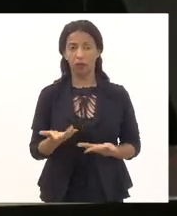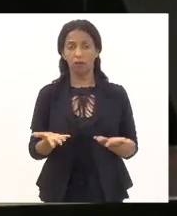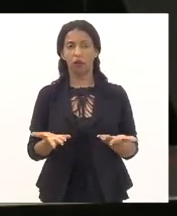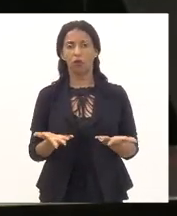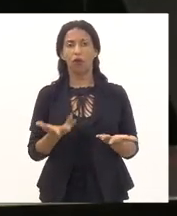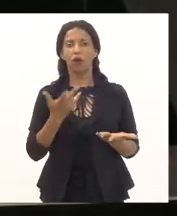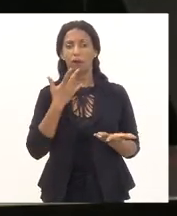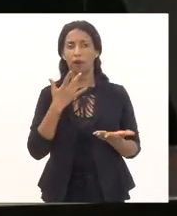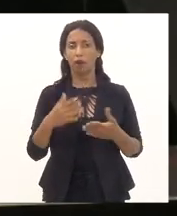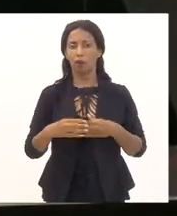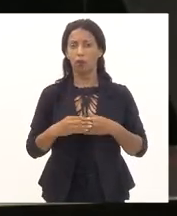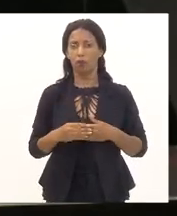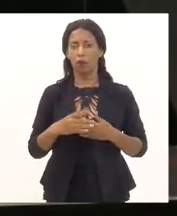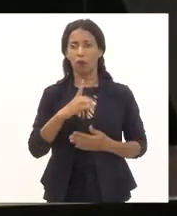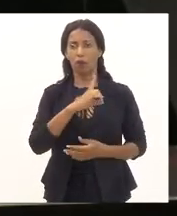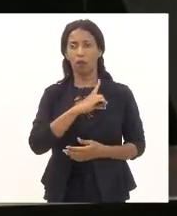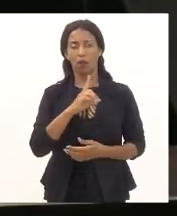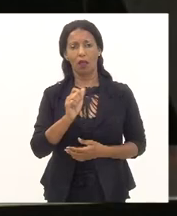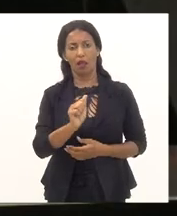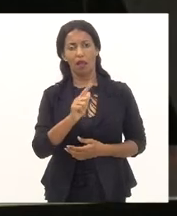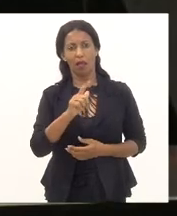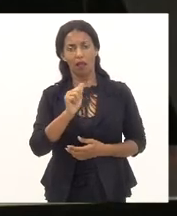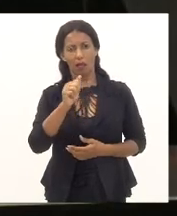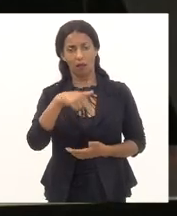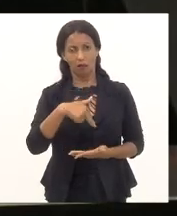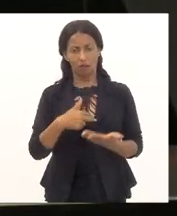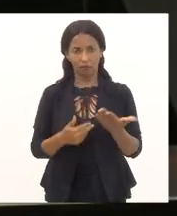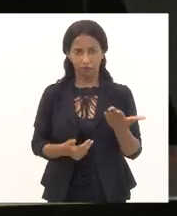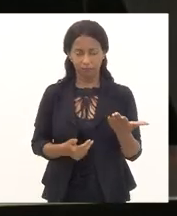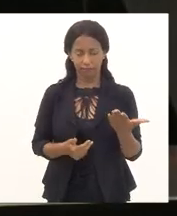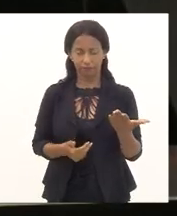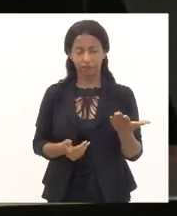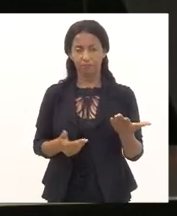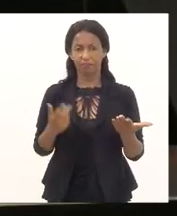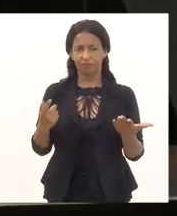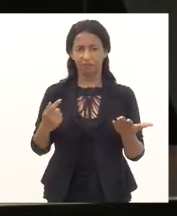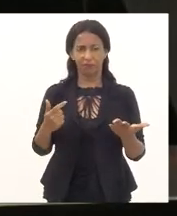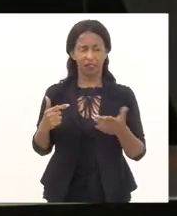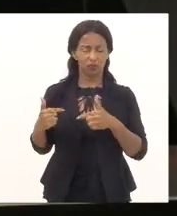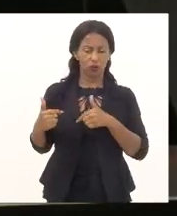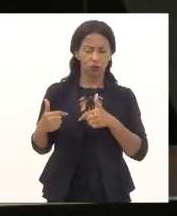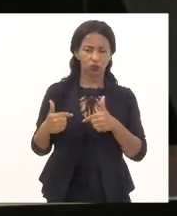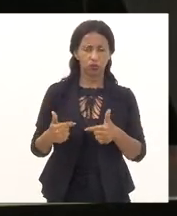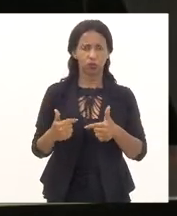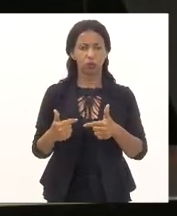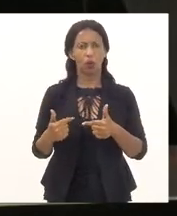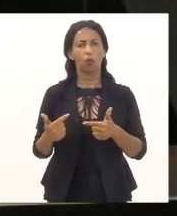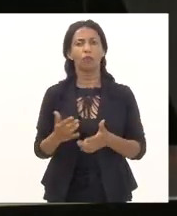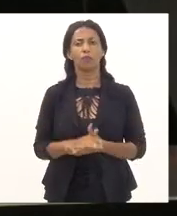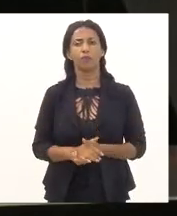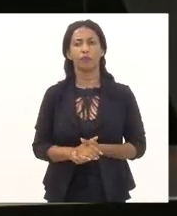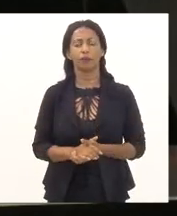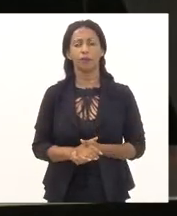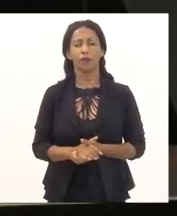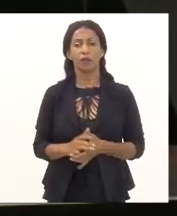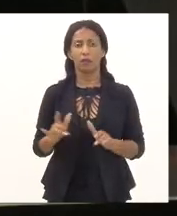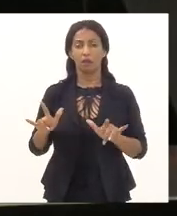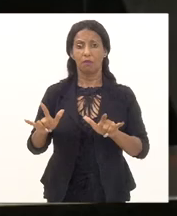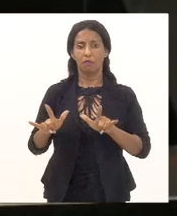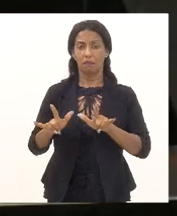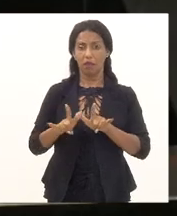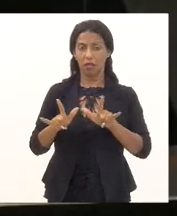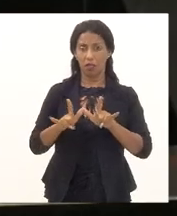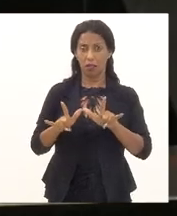para saudar aqui o delegado Alan Turnovski pela sua intensa atividade no enfrentamento da milícia